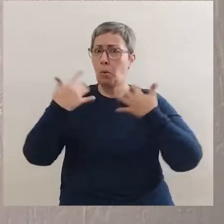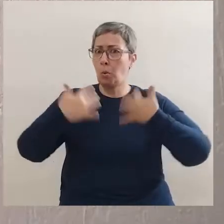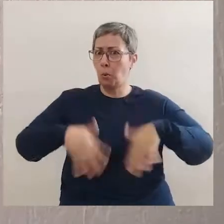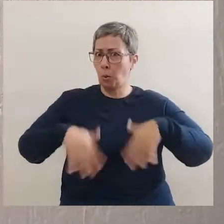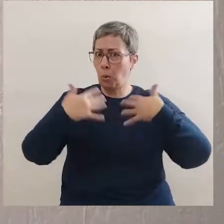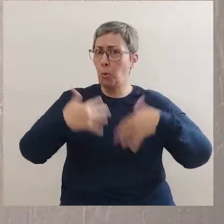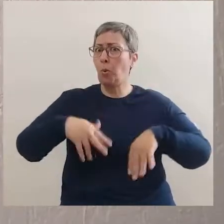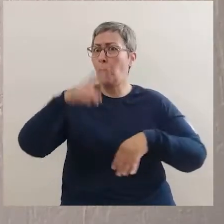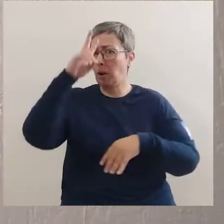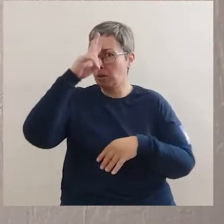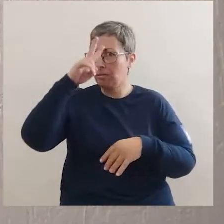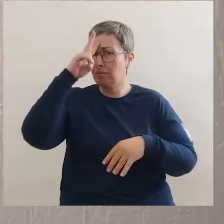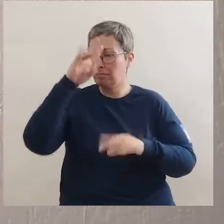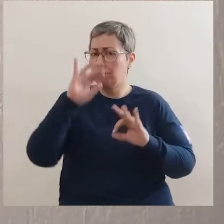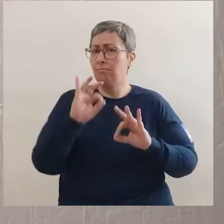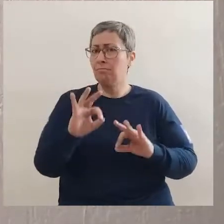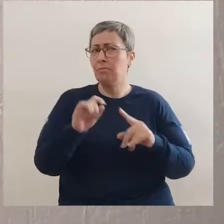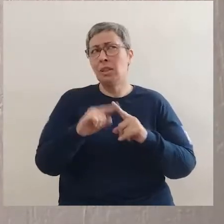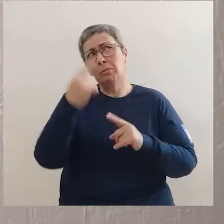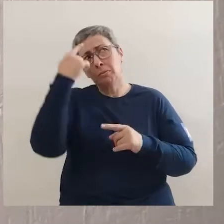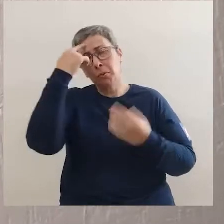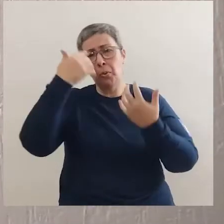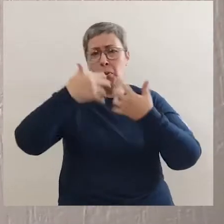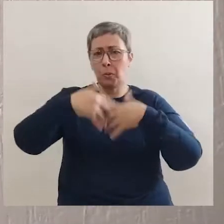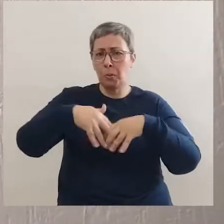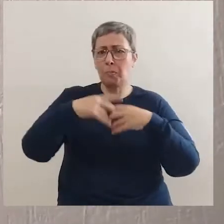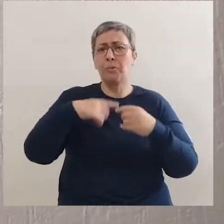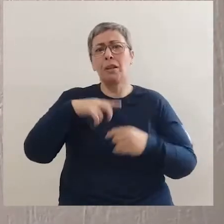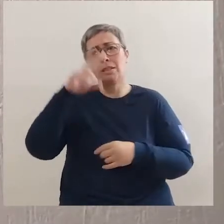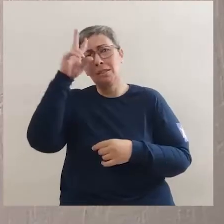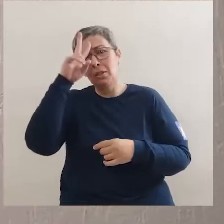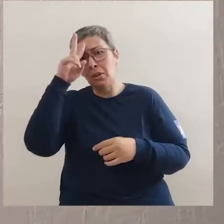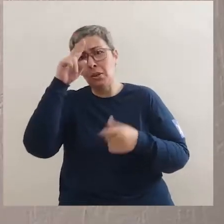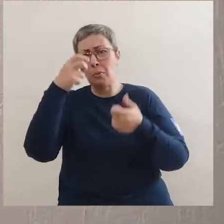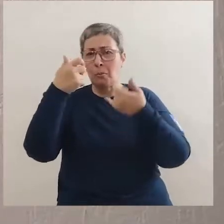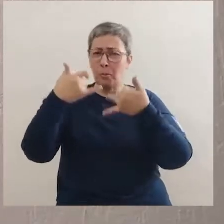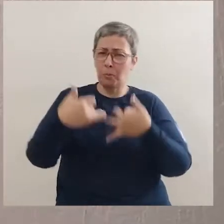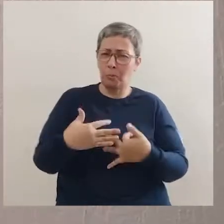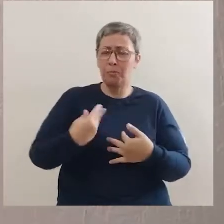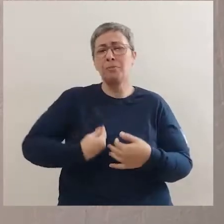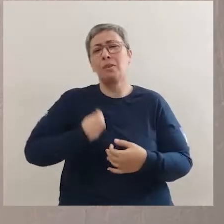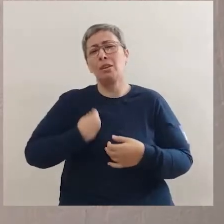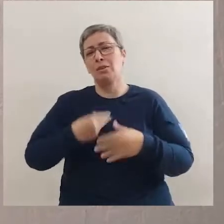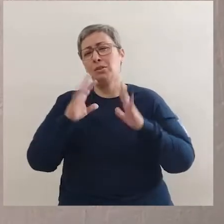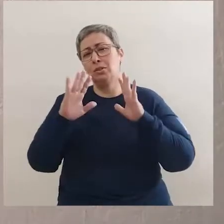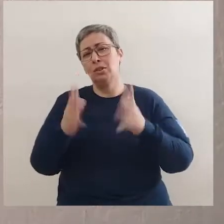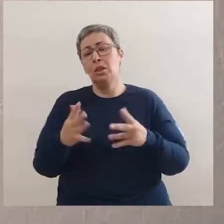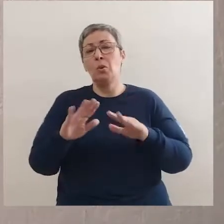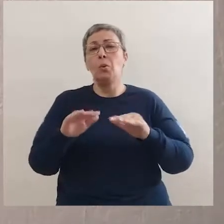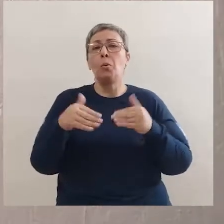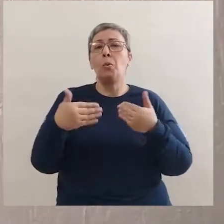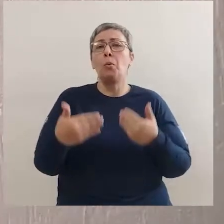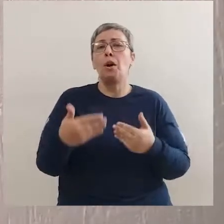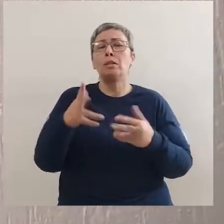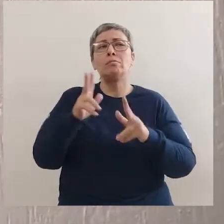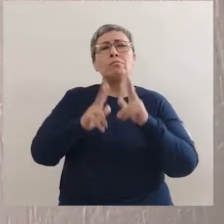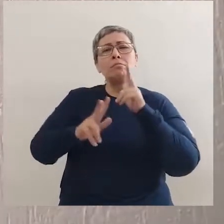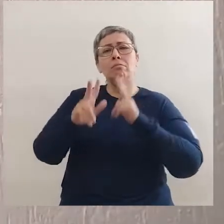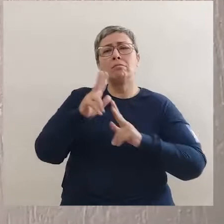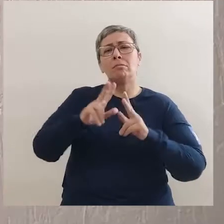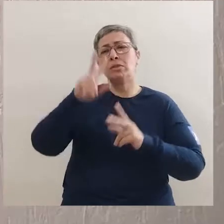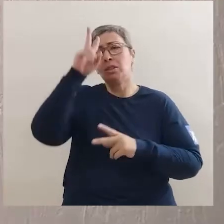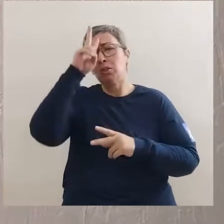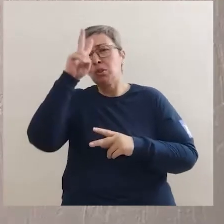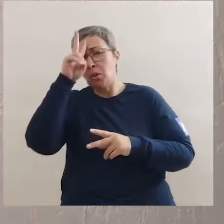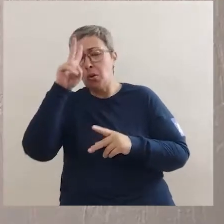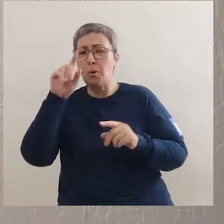histórias, não é? Se a gente parar pra pensar, a gente tem muita história, né, pra contar que a gente já viveu. Então, quando a gente ouve histórias, ou quando a gente ouve uma música,